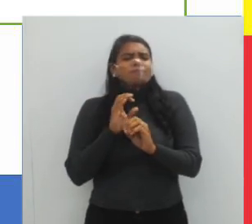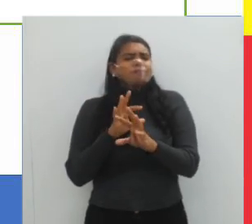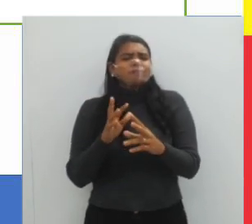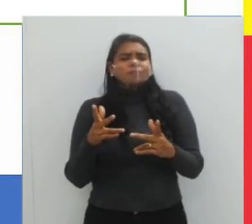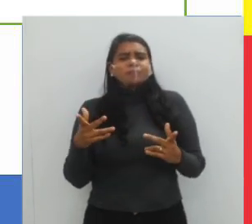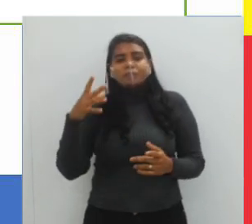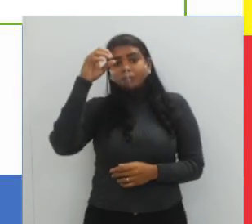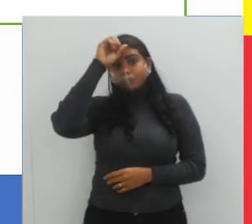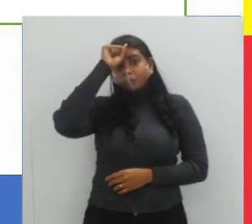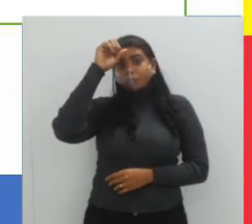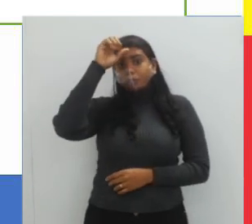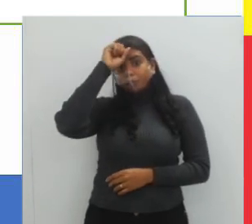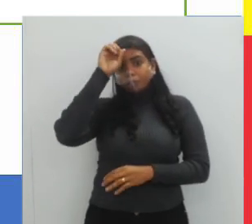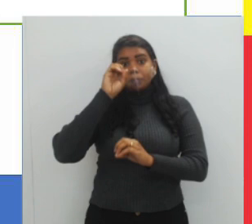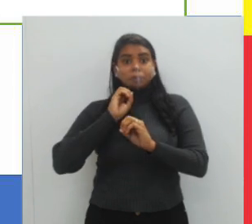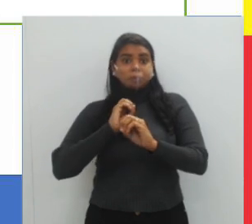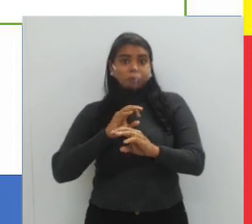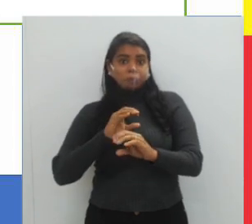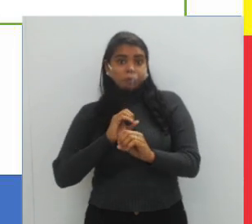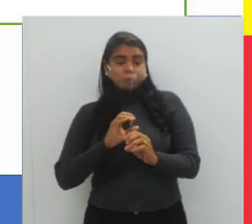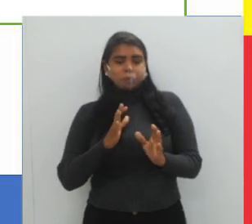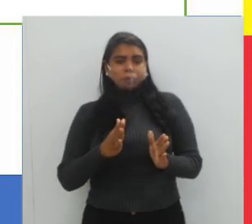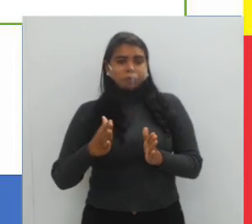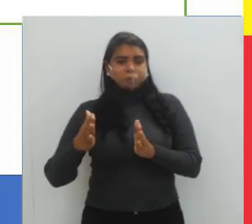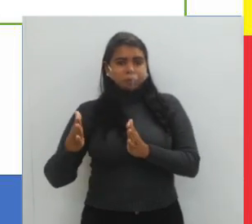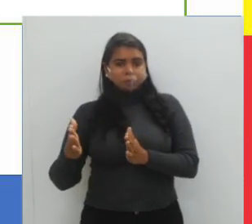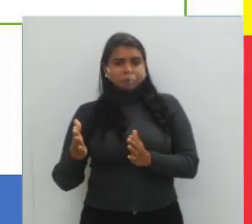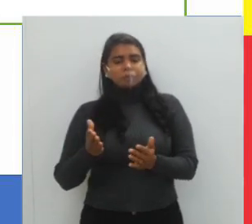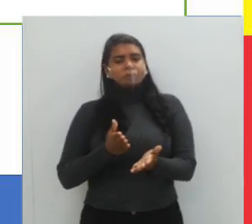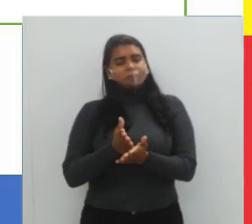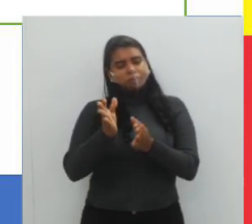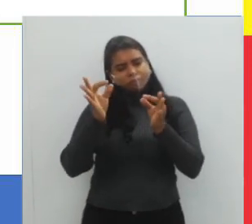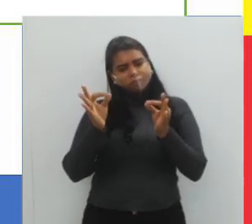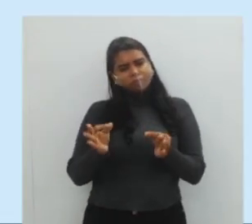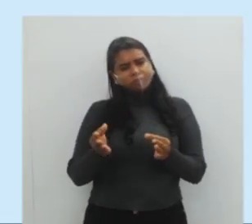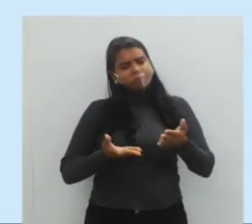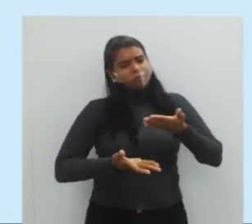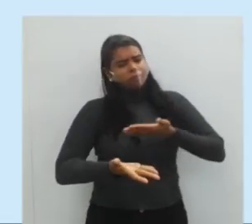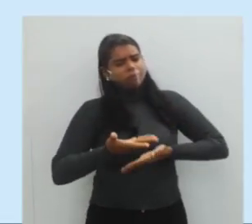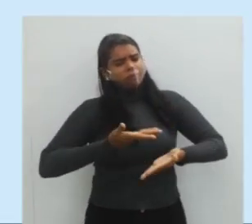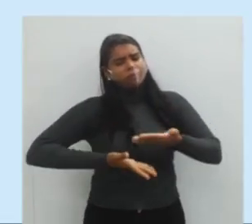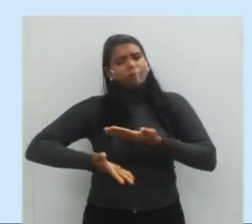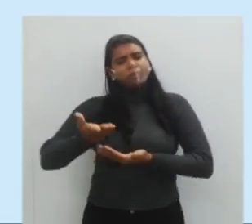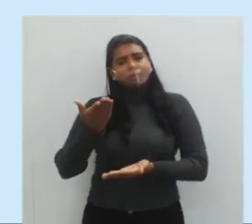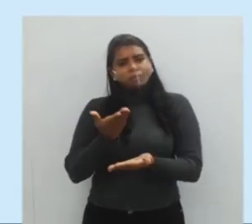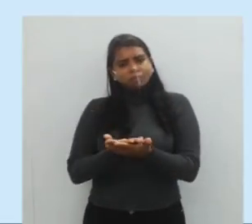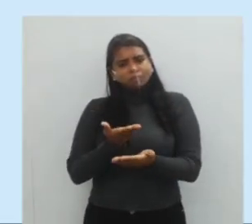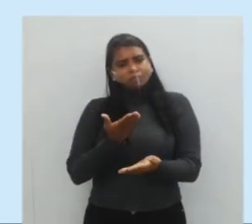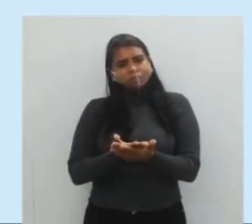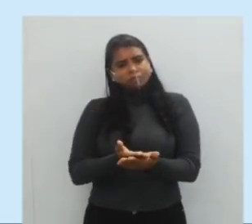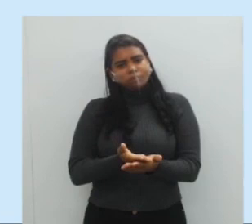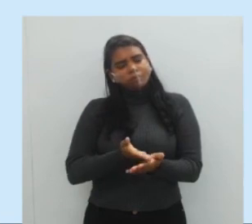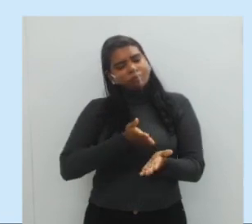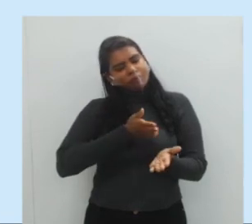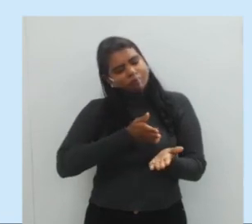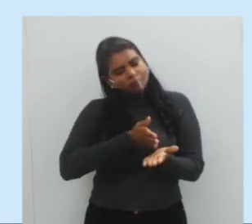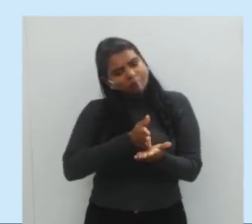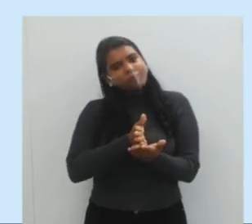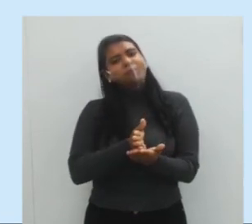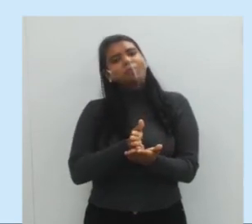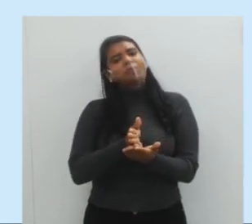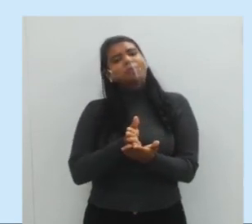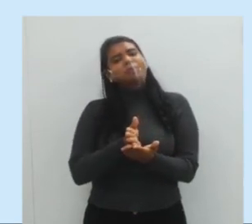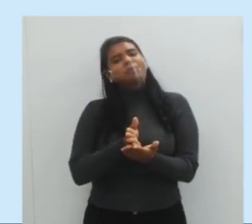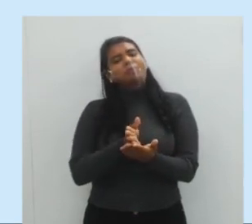para ensinar. Aprender, ensinar. Então esse é o caminho. Vamos lá, vamos estudar, vamos caminhar